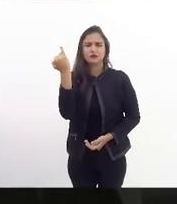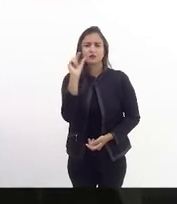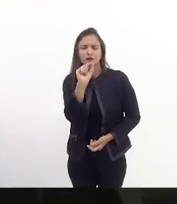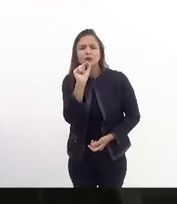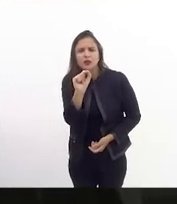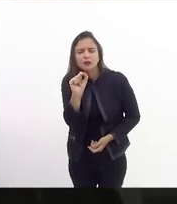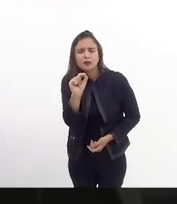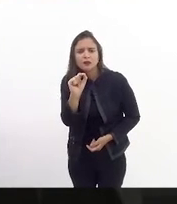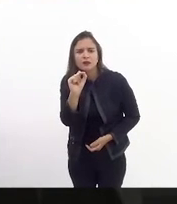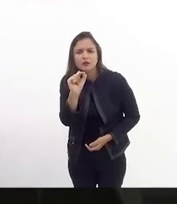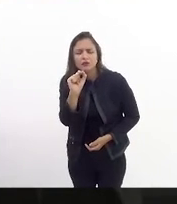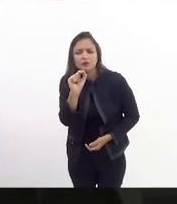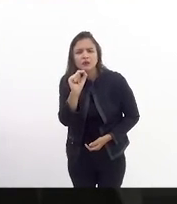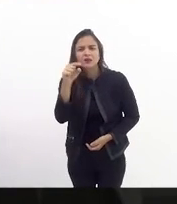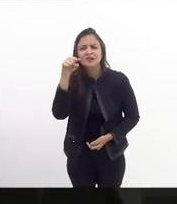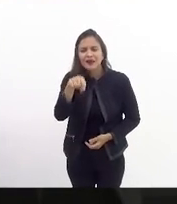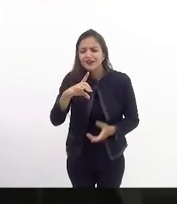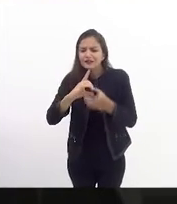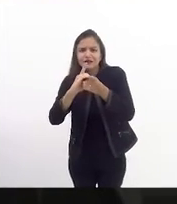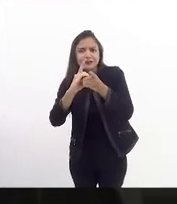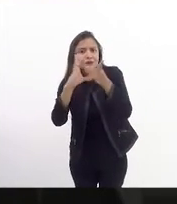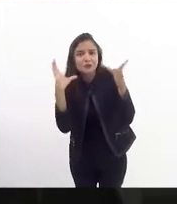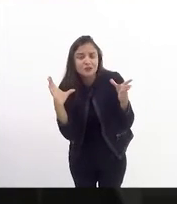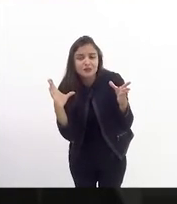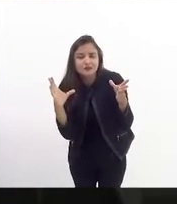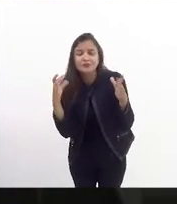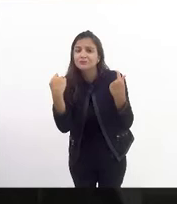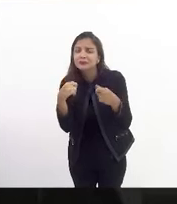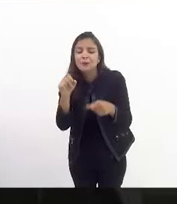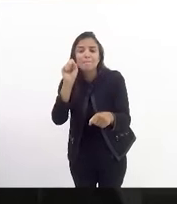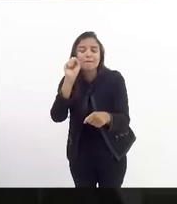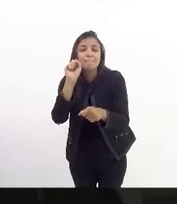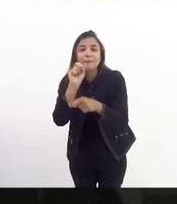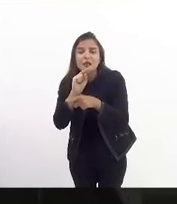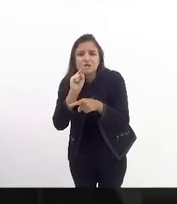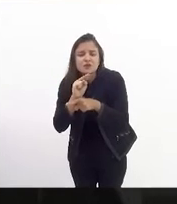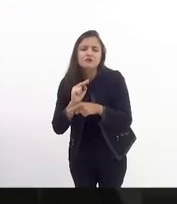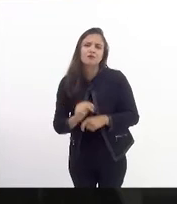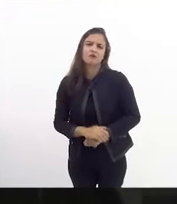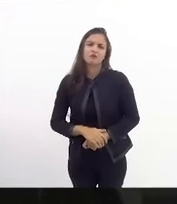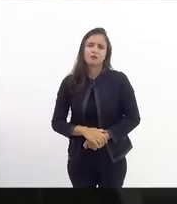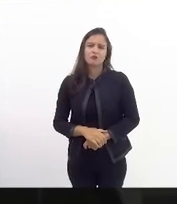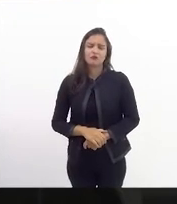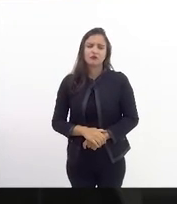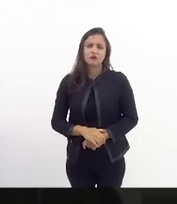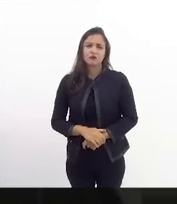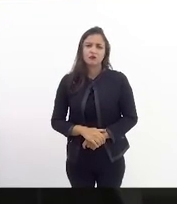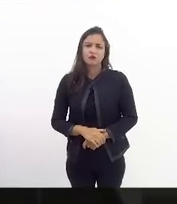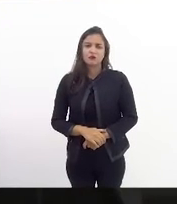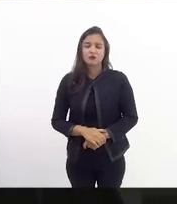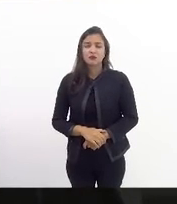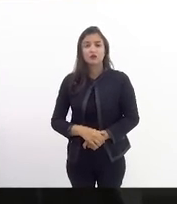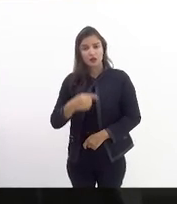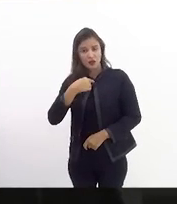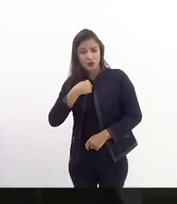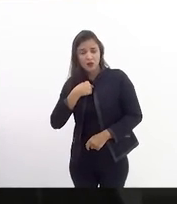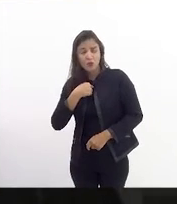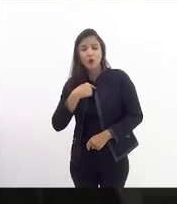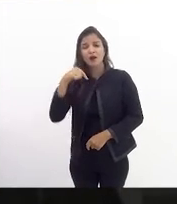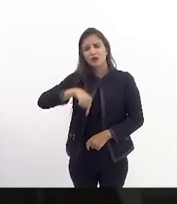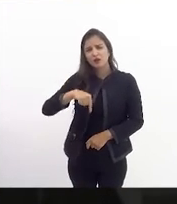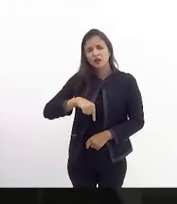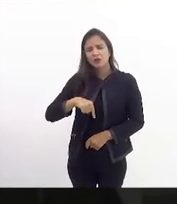preservar a democracia e a república, eu estou aqui